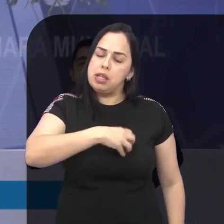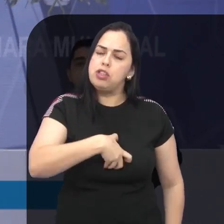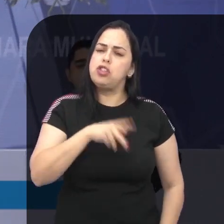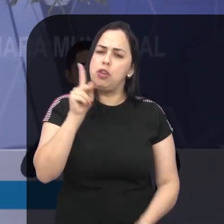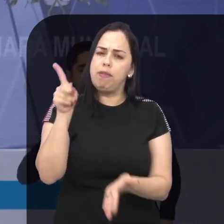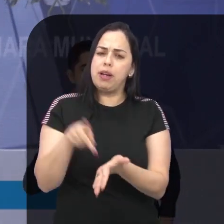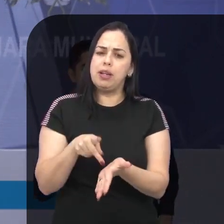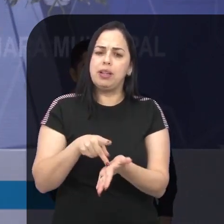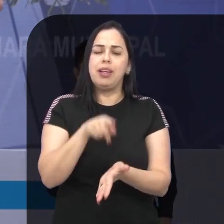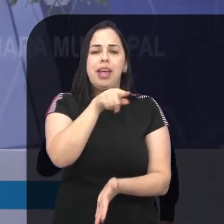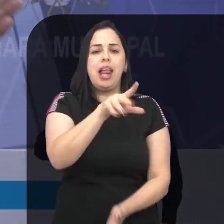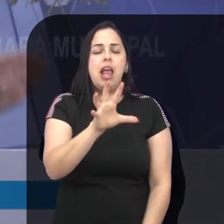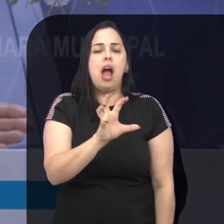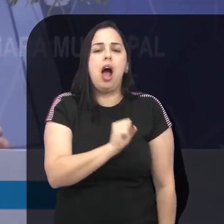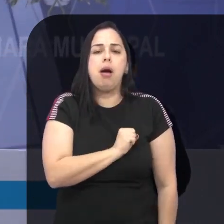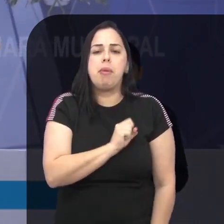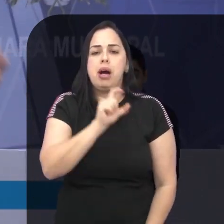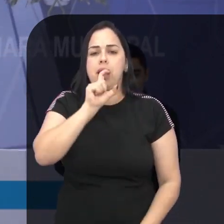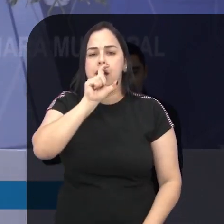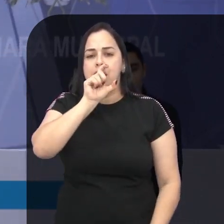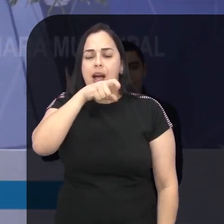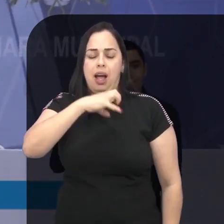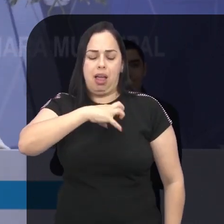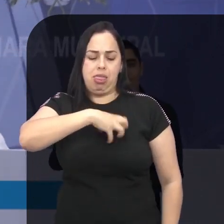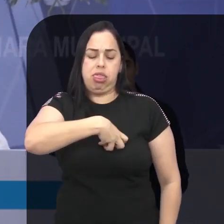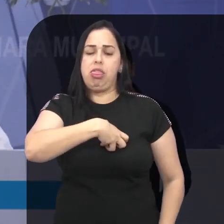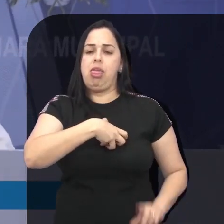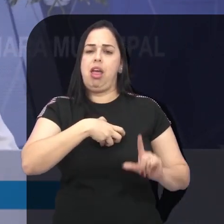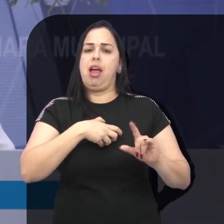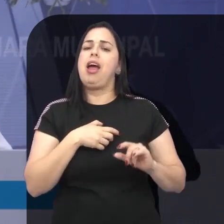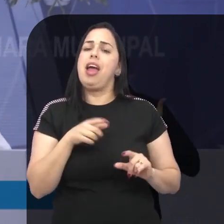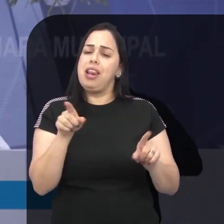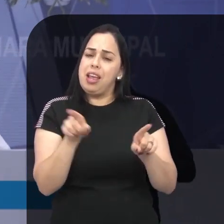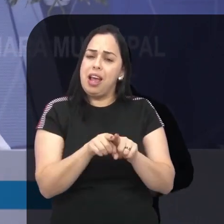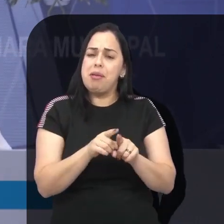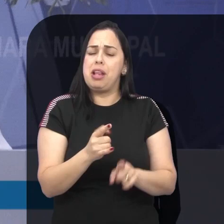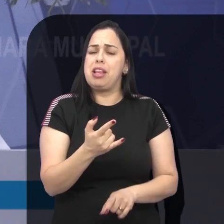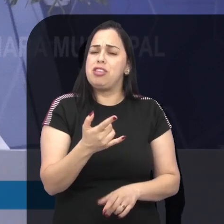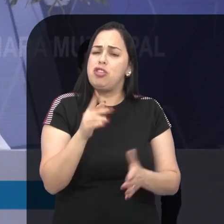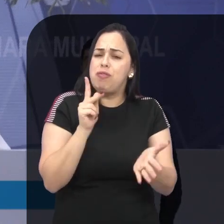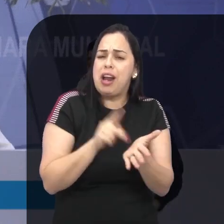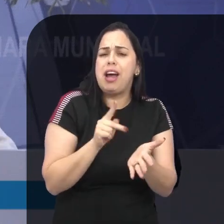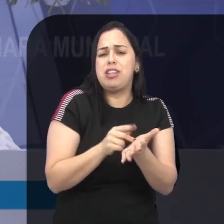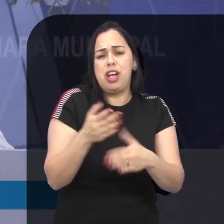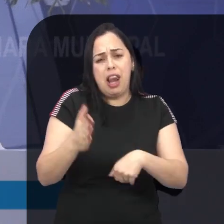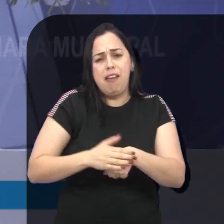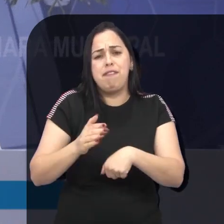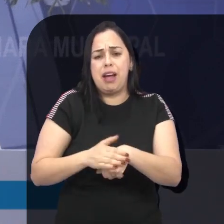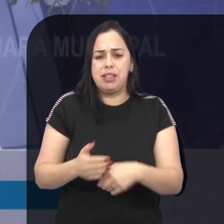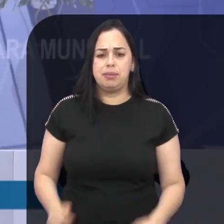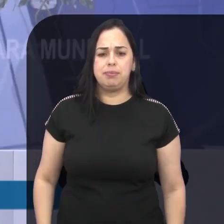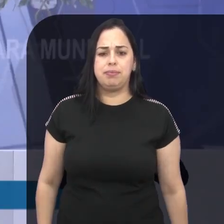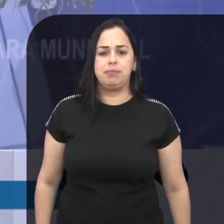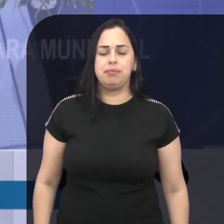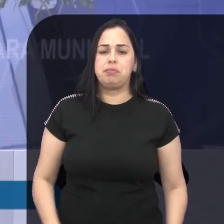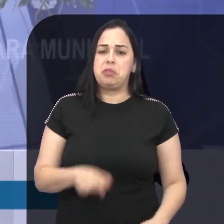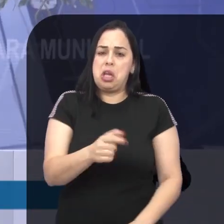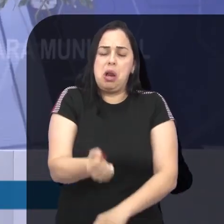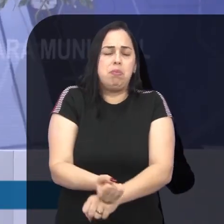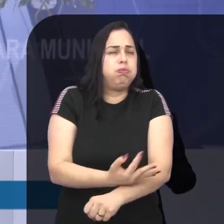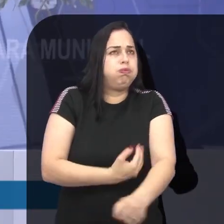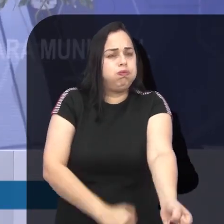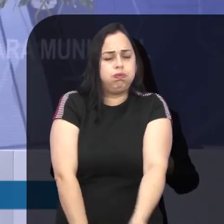Clube. Realmente ele é um apaixonado pelo São José Esporte Clube. O que ele faz de coração e faz pelo São José.